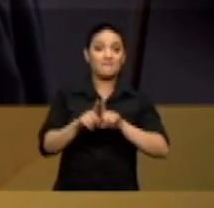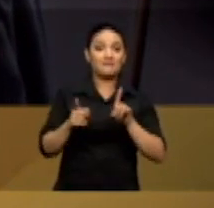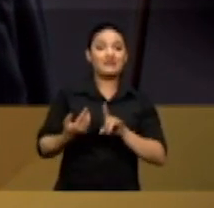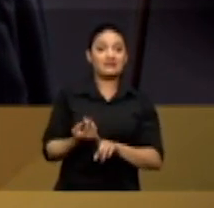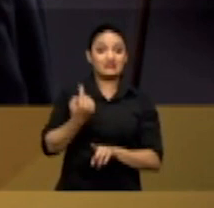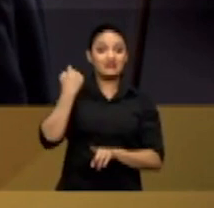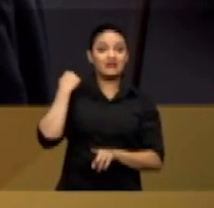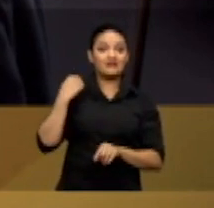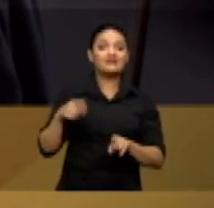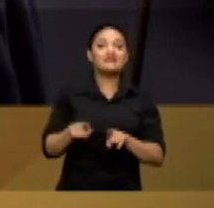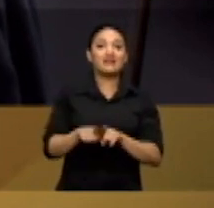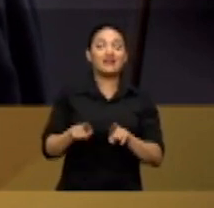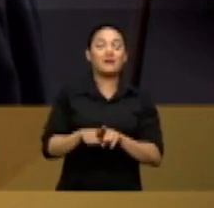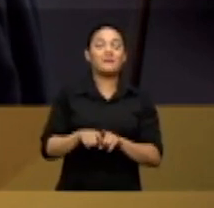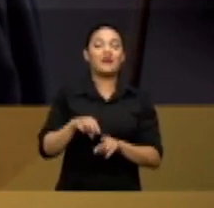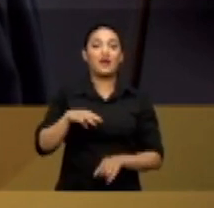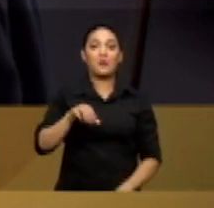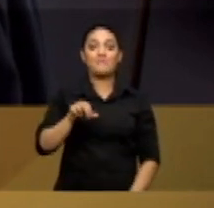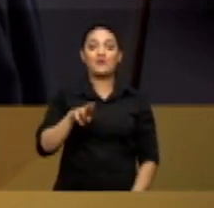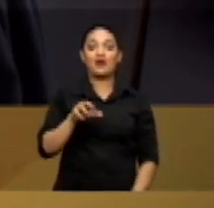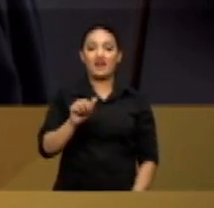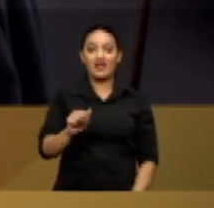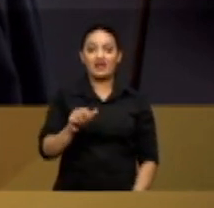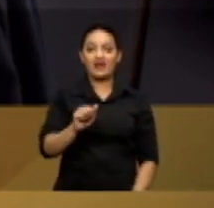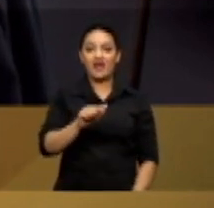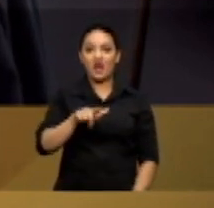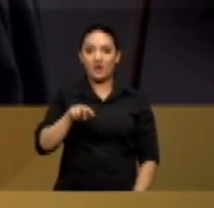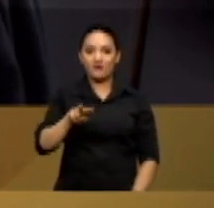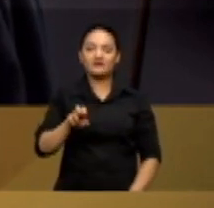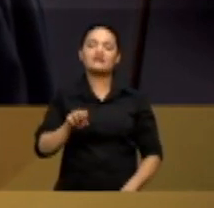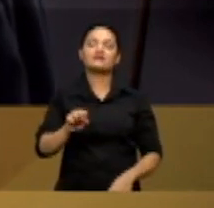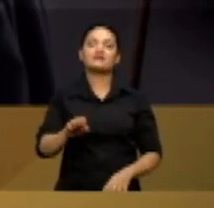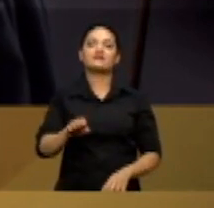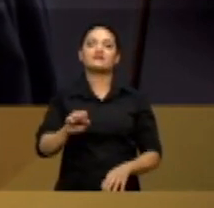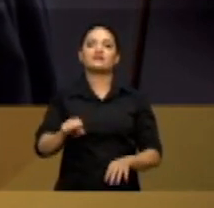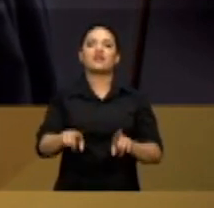República também funcionava como Advogado-Geral da União.